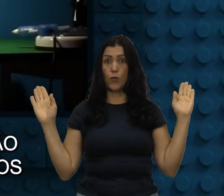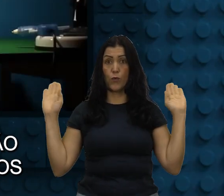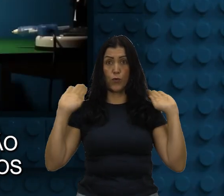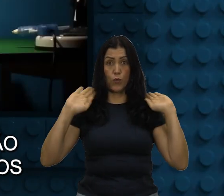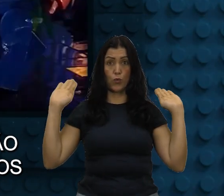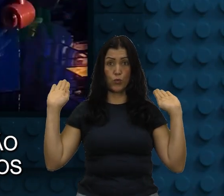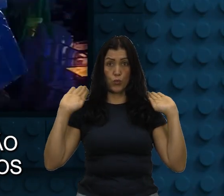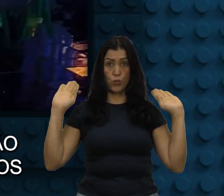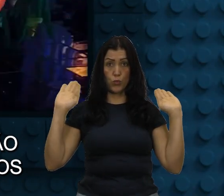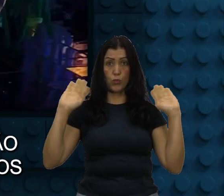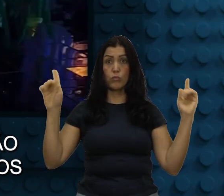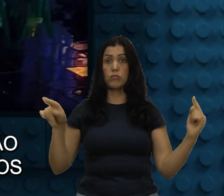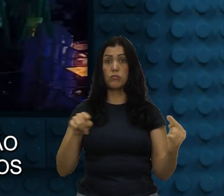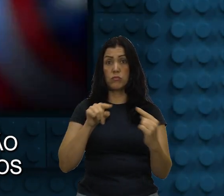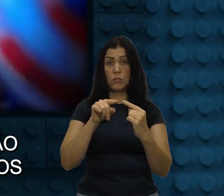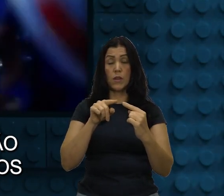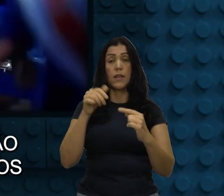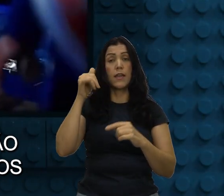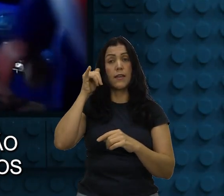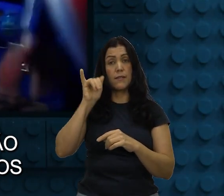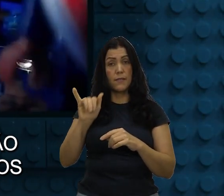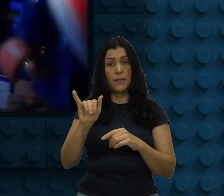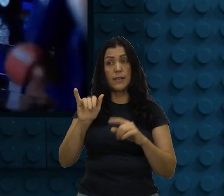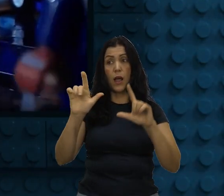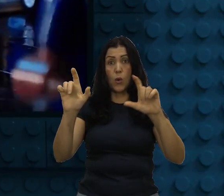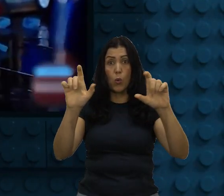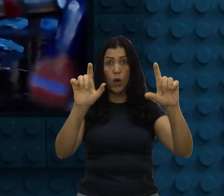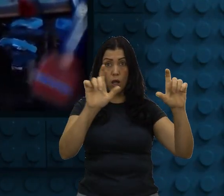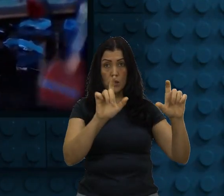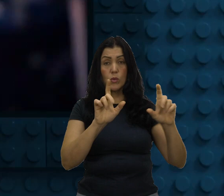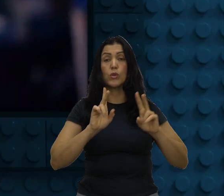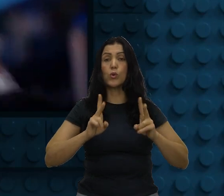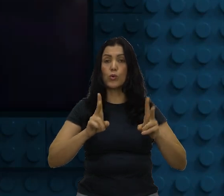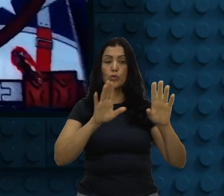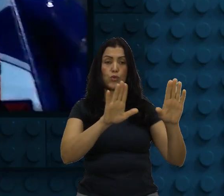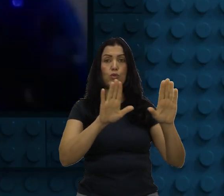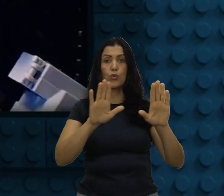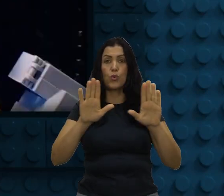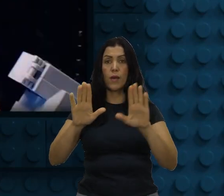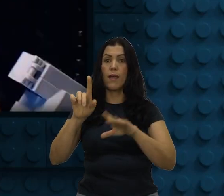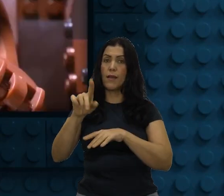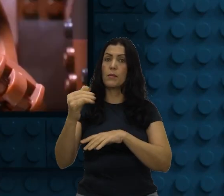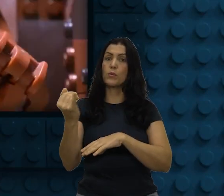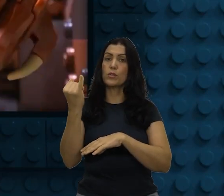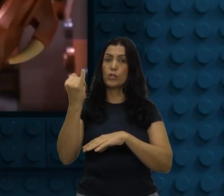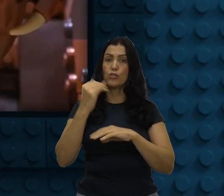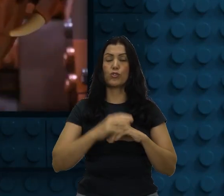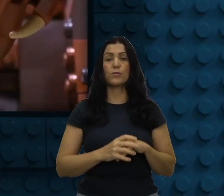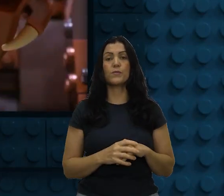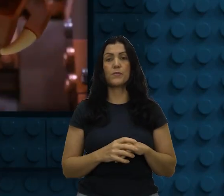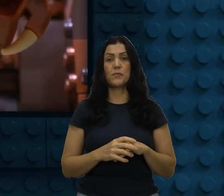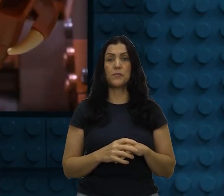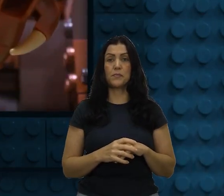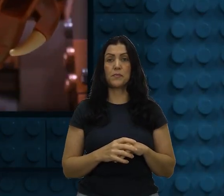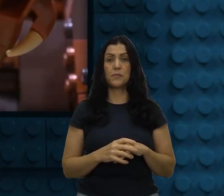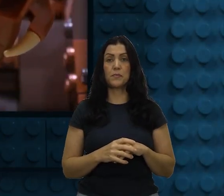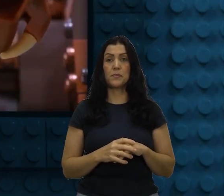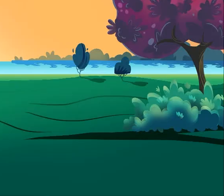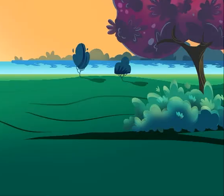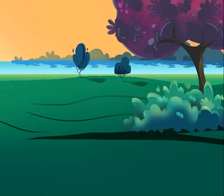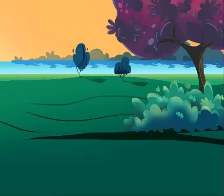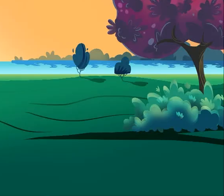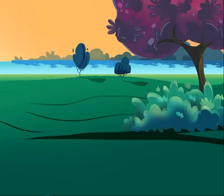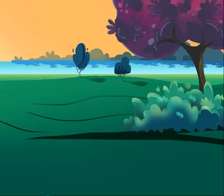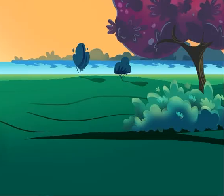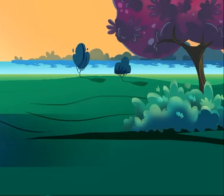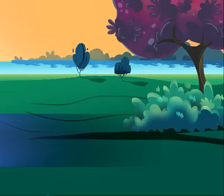fundo infinito para não alterar as imagens dos quadros e ter continuidade é muito importante.